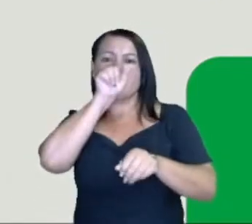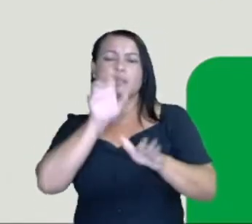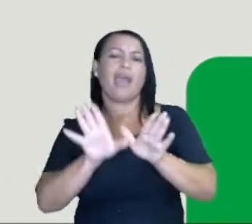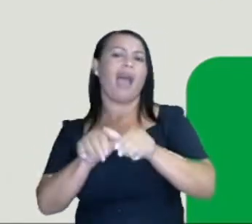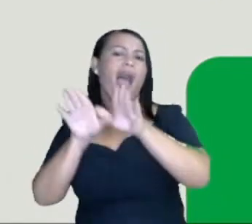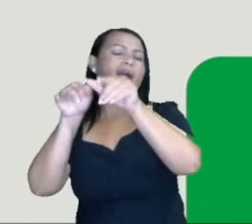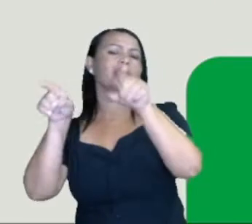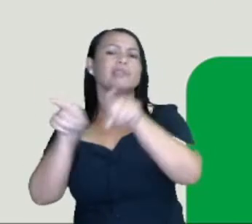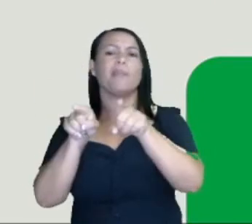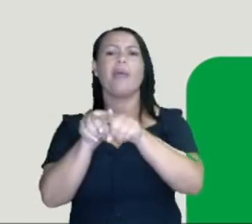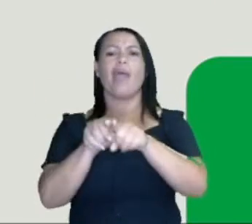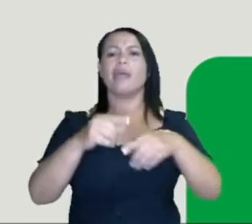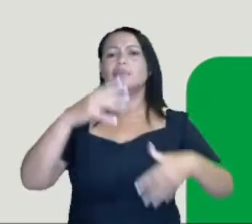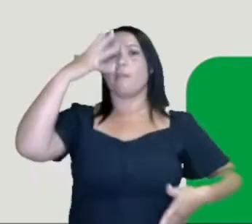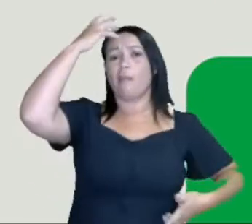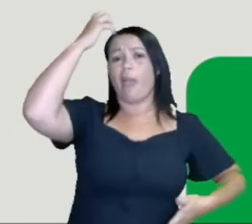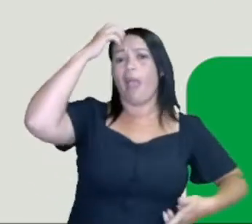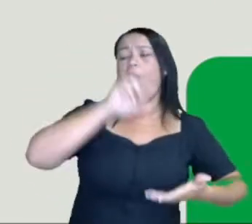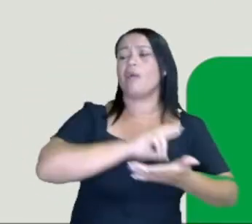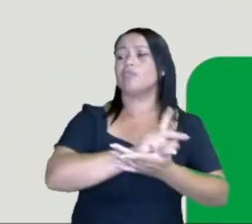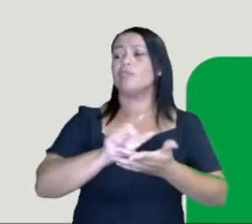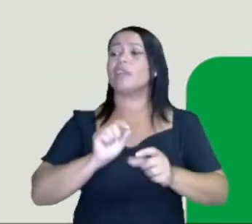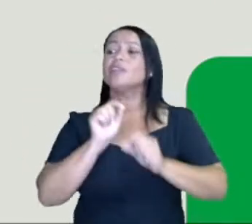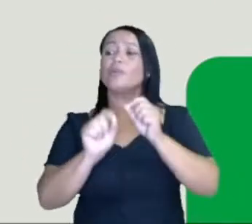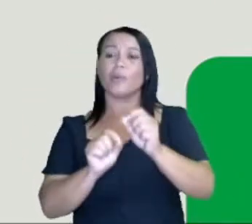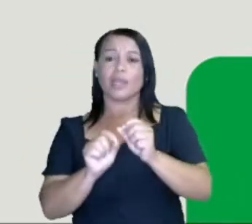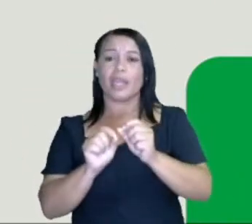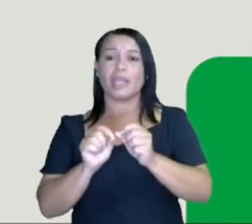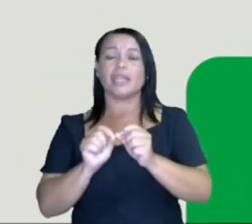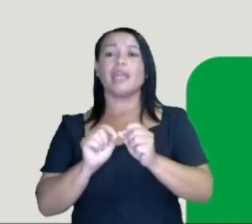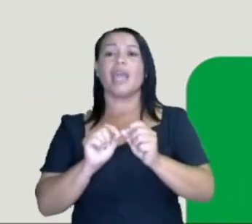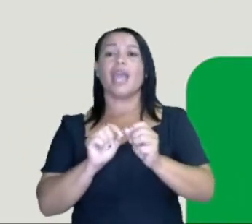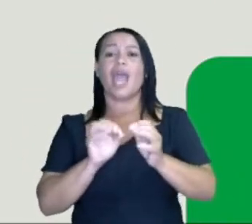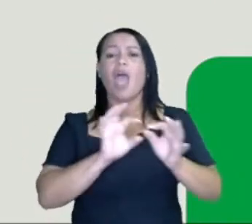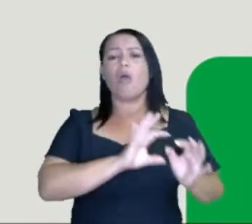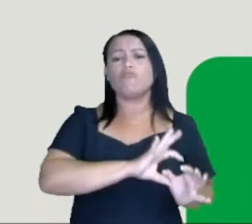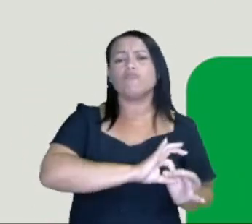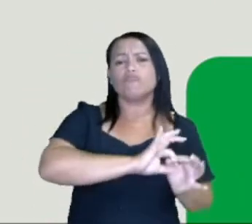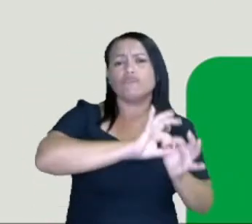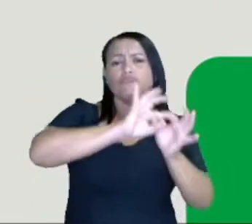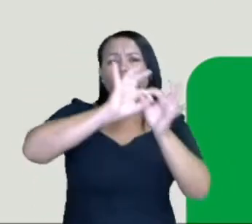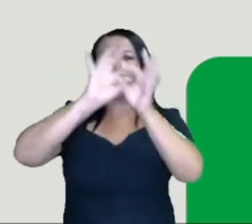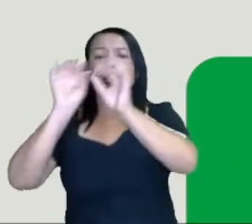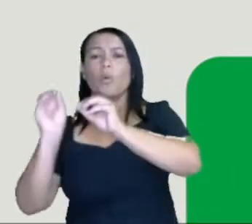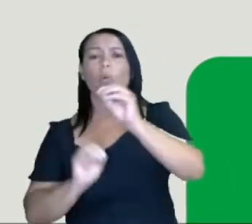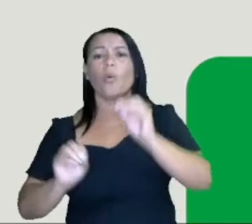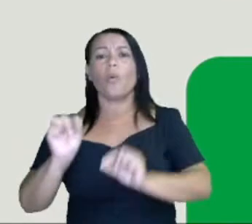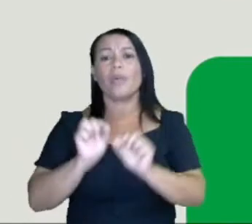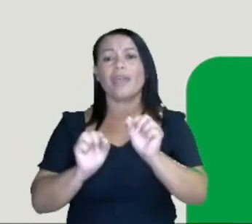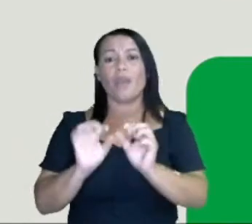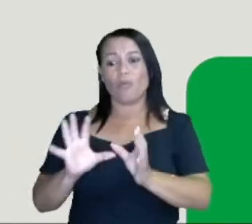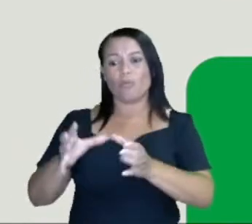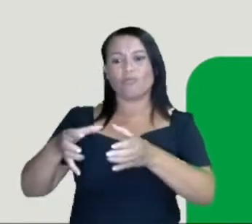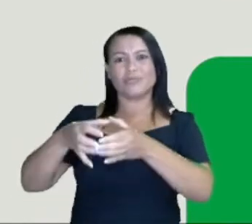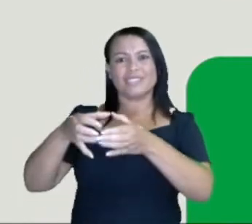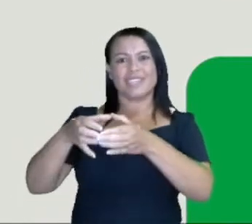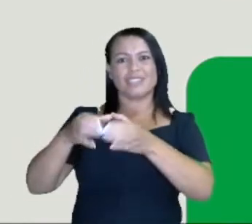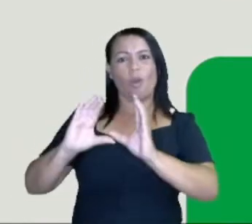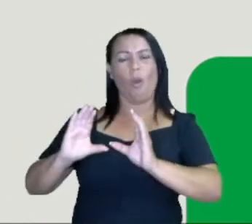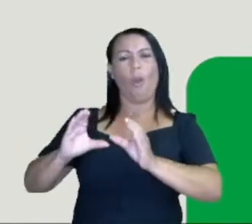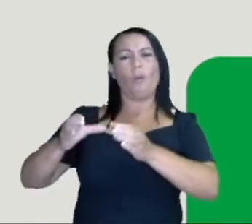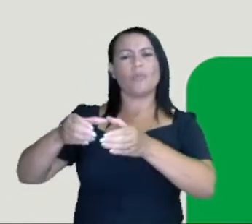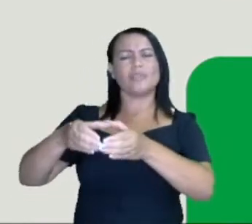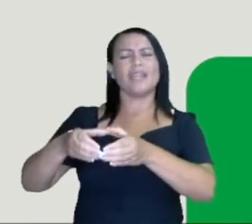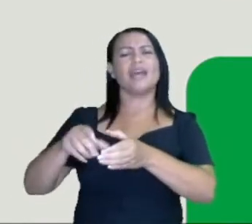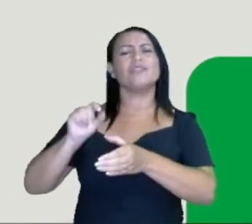primatas. E essa população formará comunidades. Essas populações juntas formarão comunidades. E